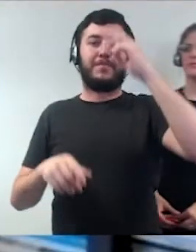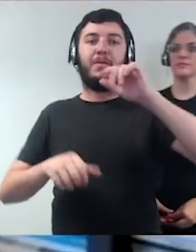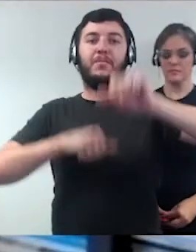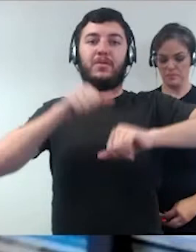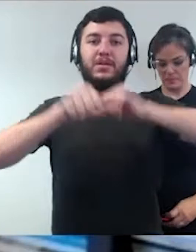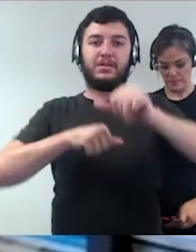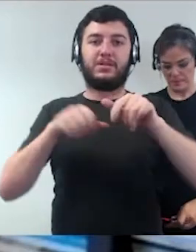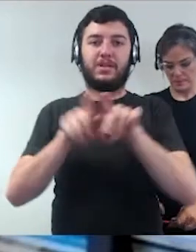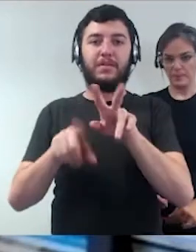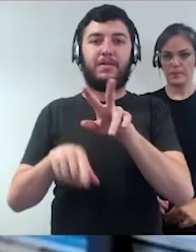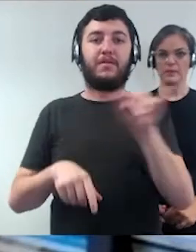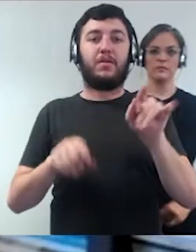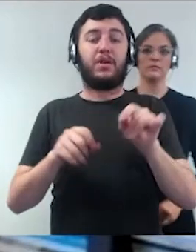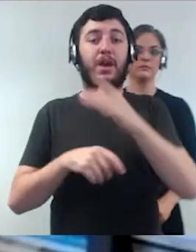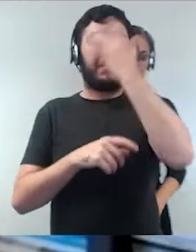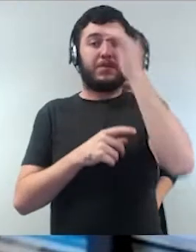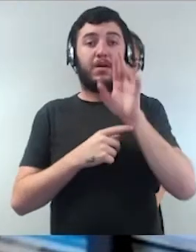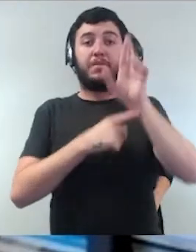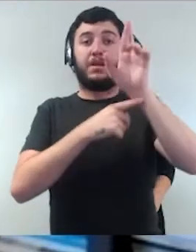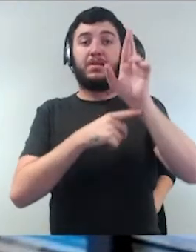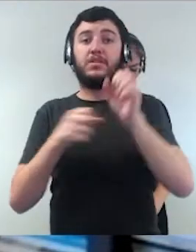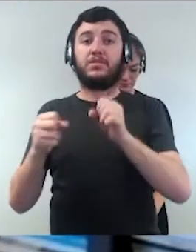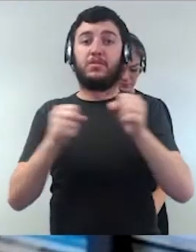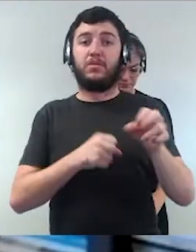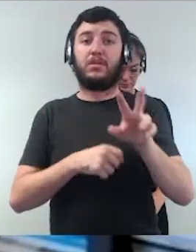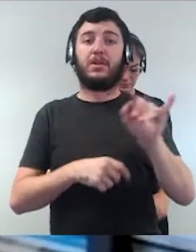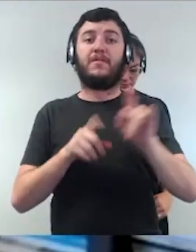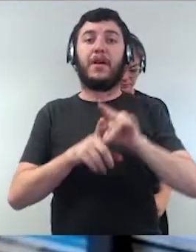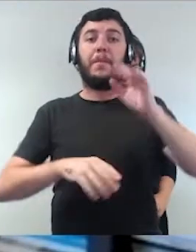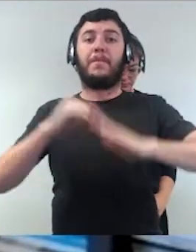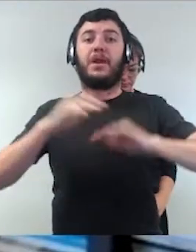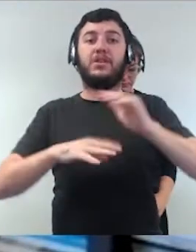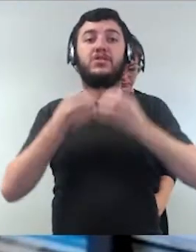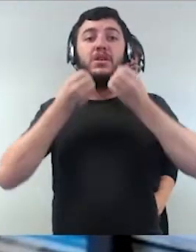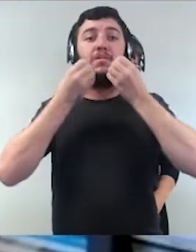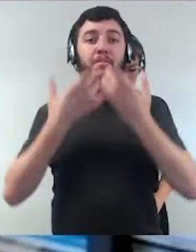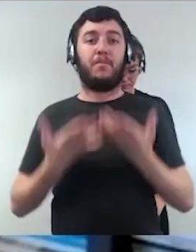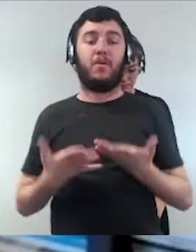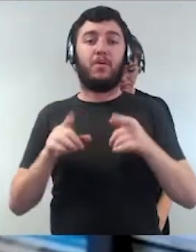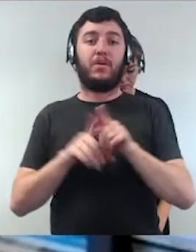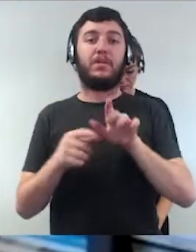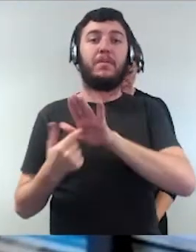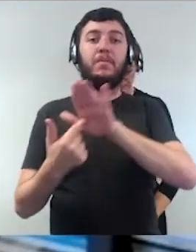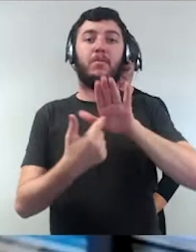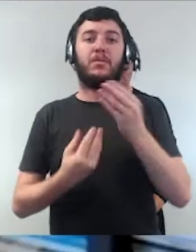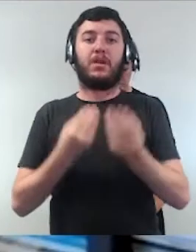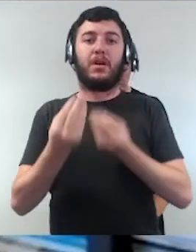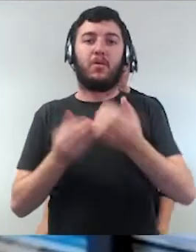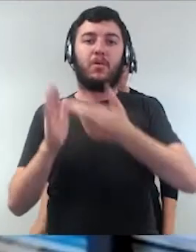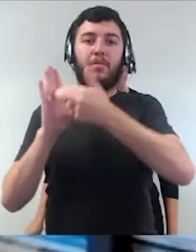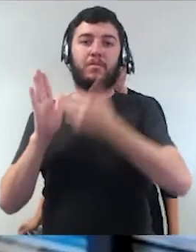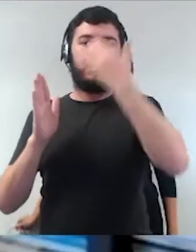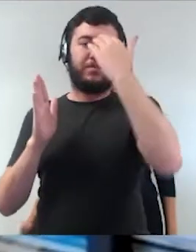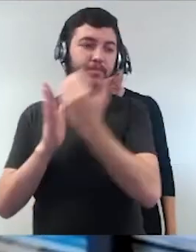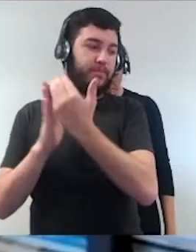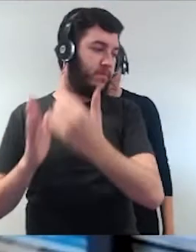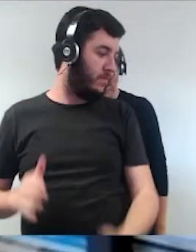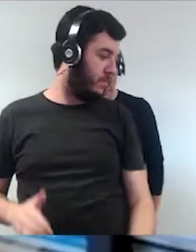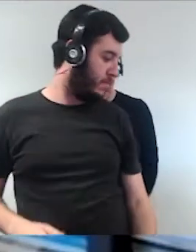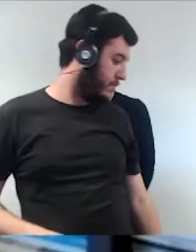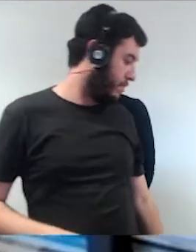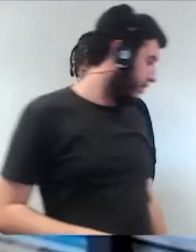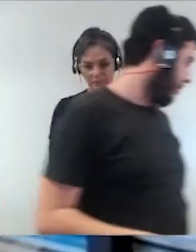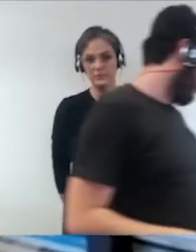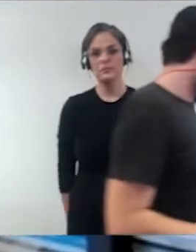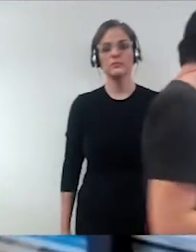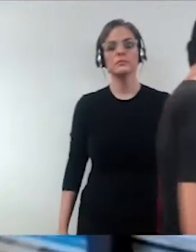ser a autoridade que vai fixar as boas práticas, as rotinas, as orientações voltadas a